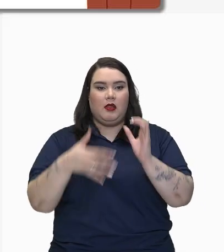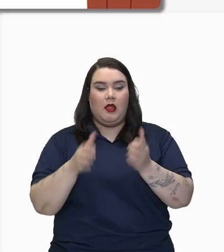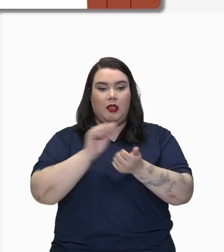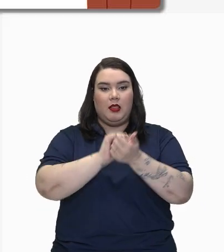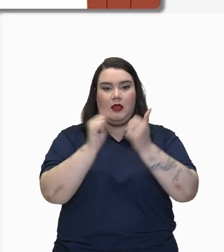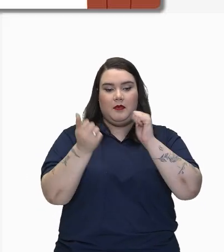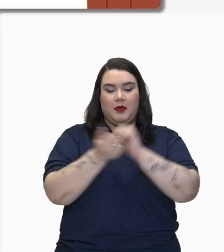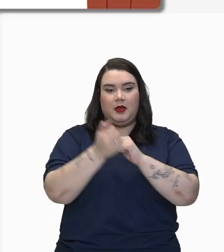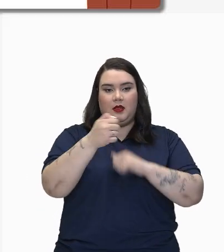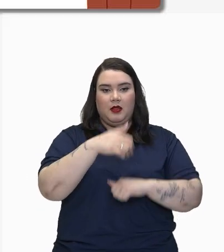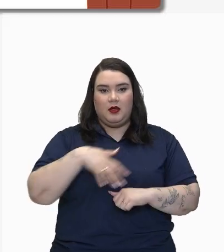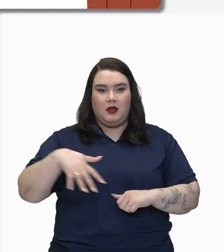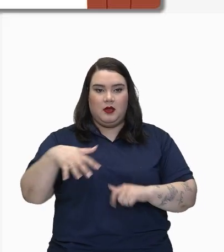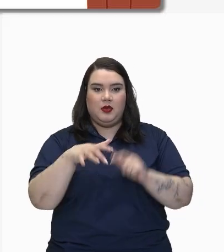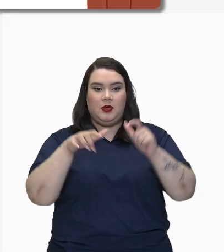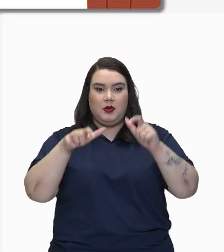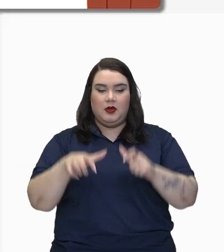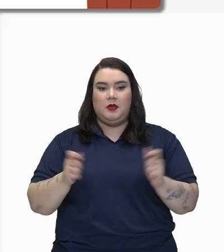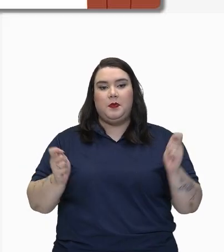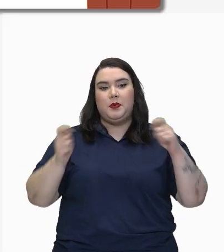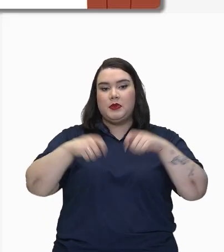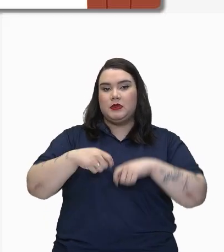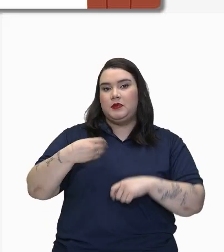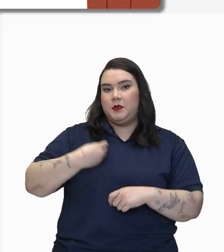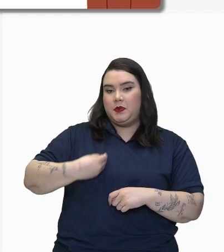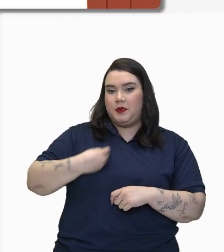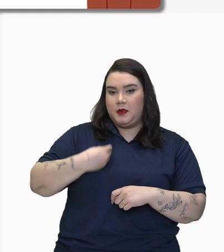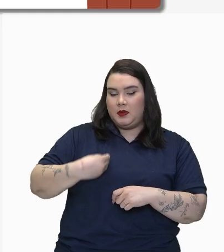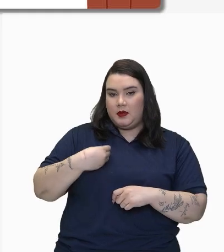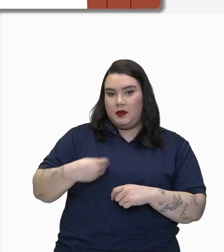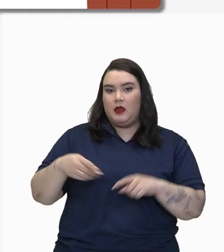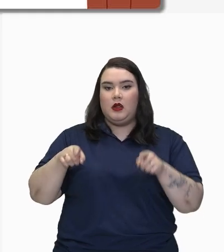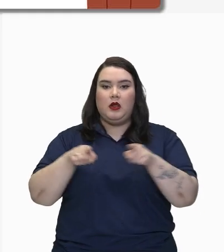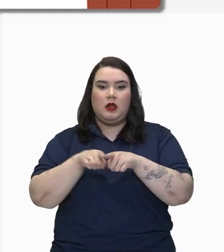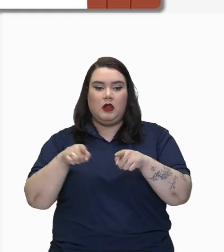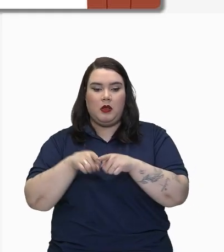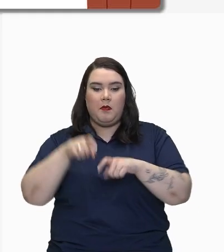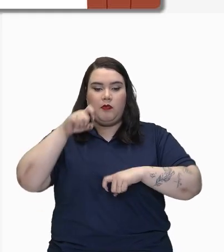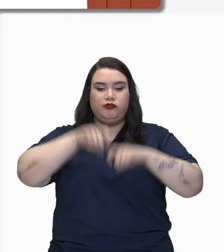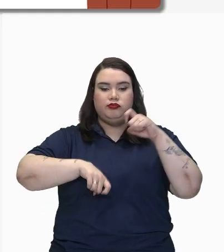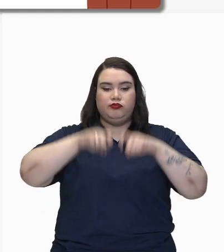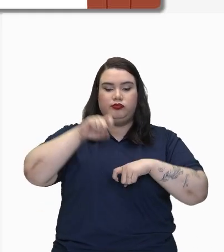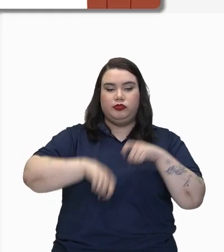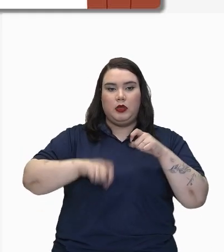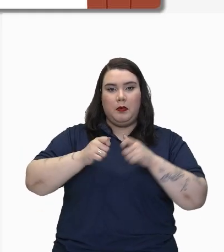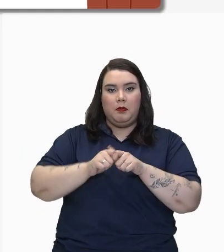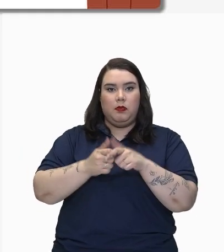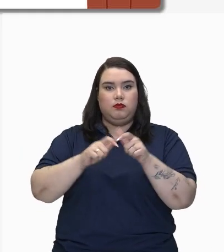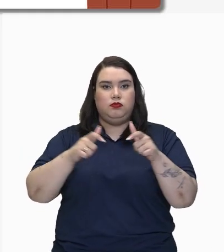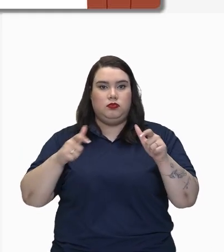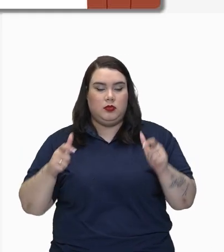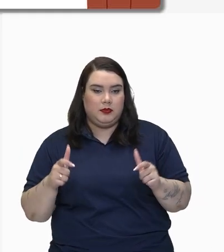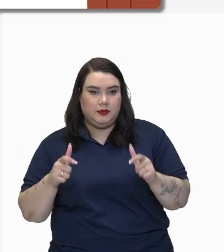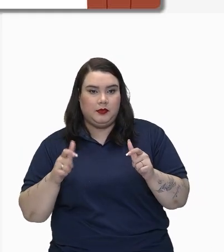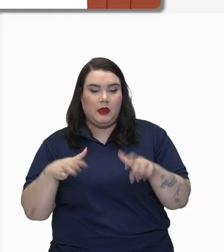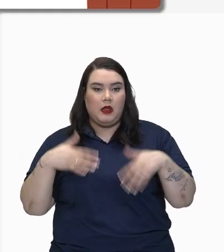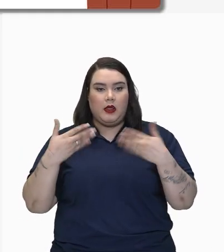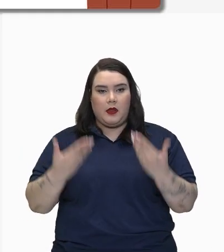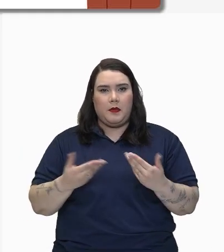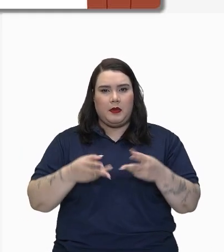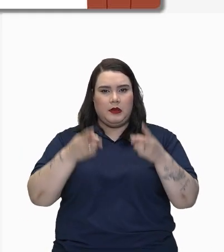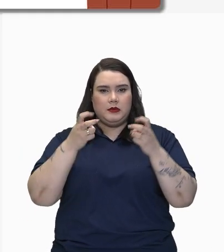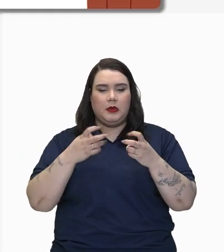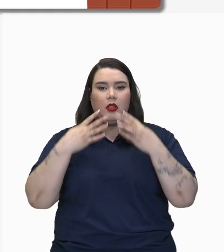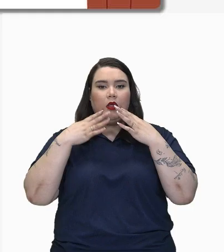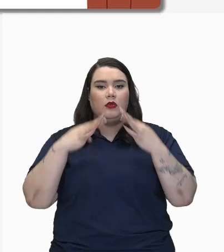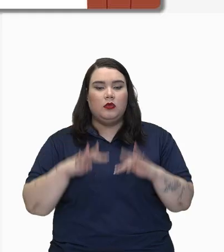ambiente têm maior chance de sobreviver e se reproduzir. E aí, para a gente falar da seleção natural, a gente trouxe esse